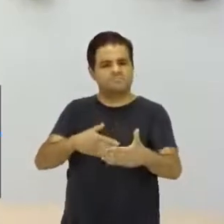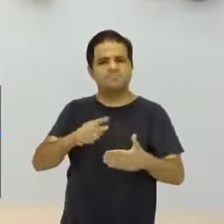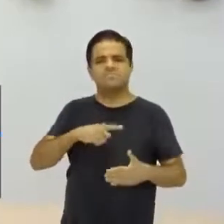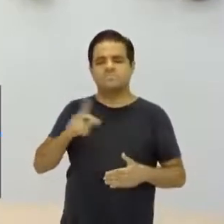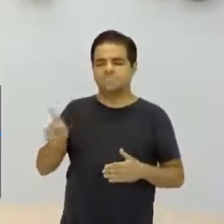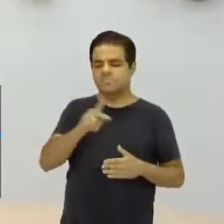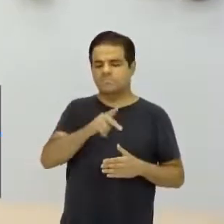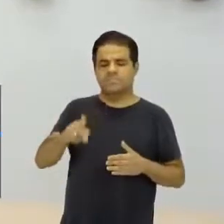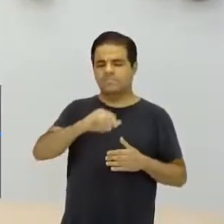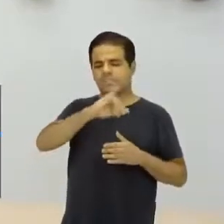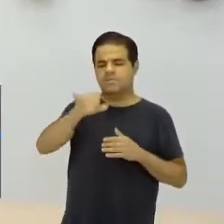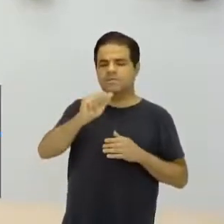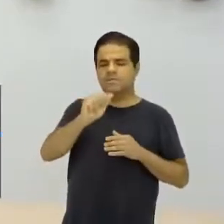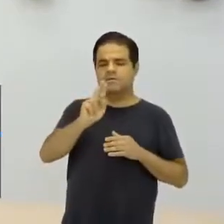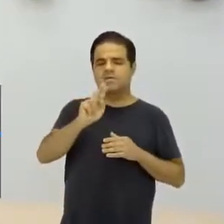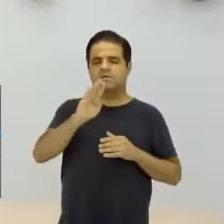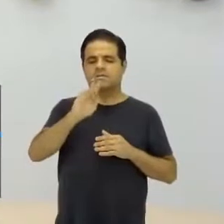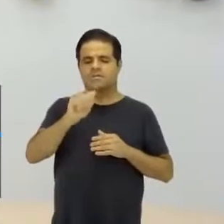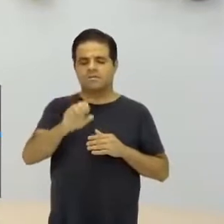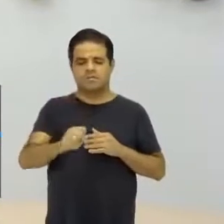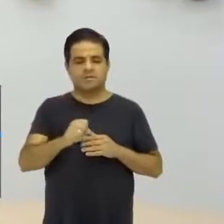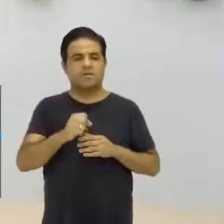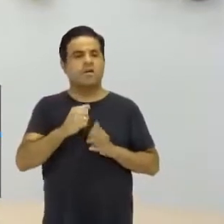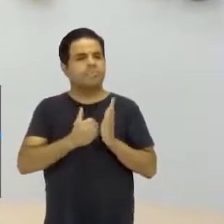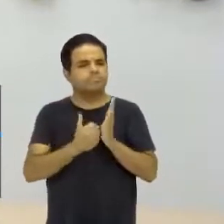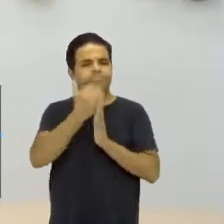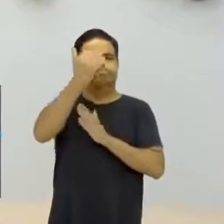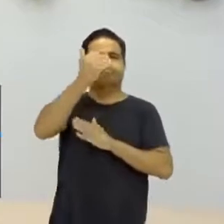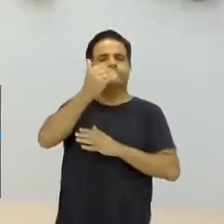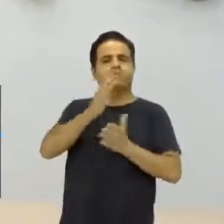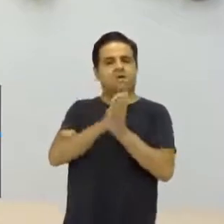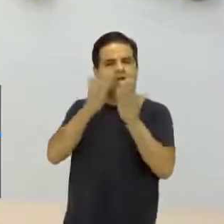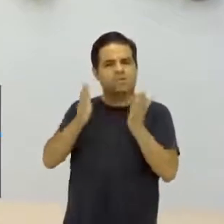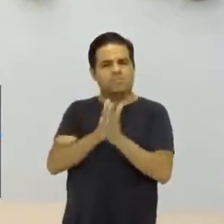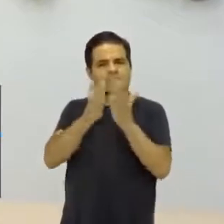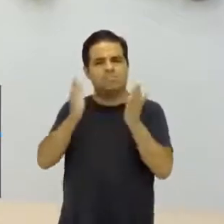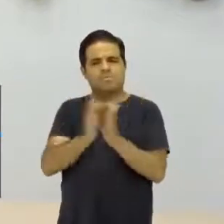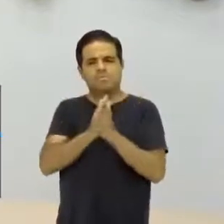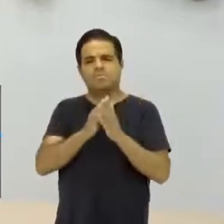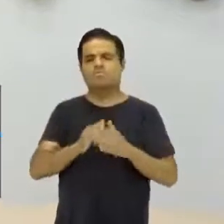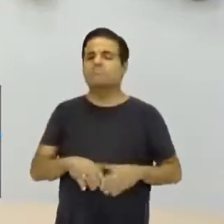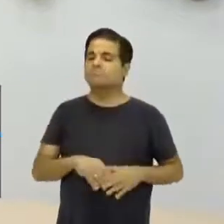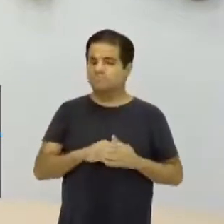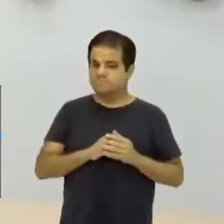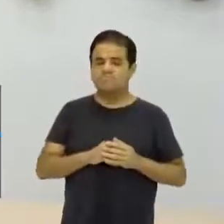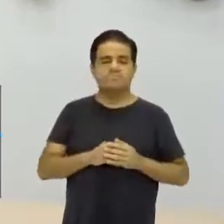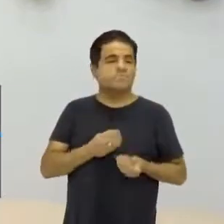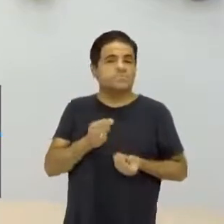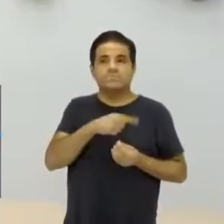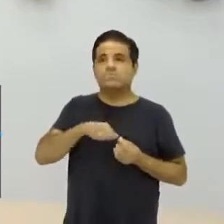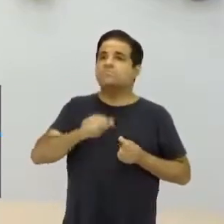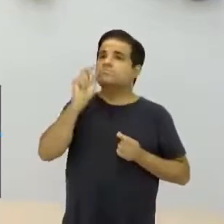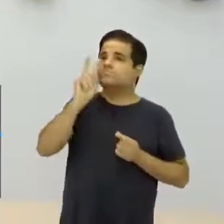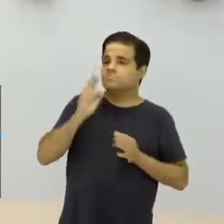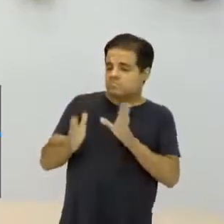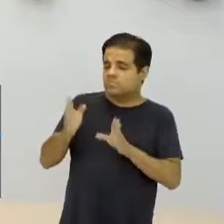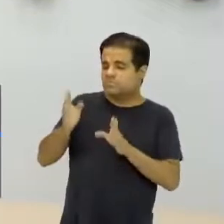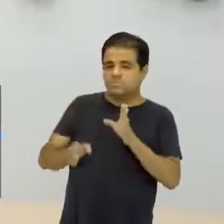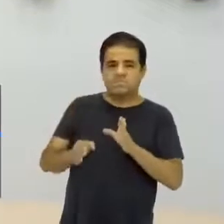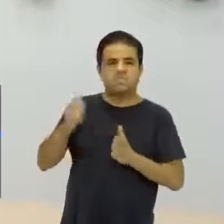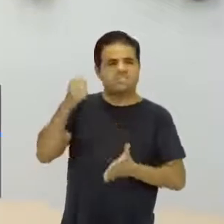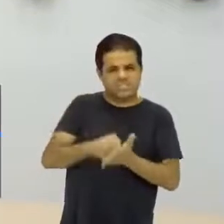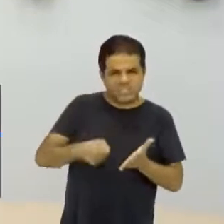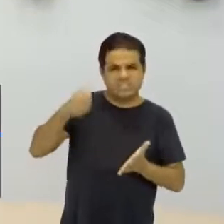é como o professor Jarbas falou aqui, aumento da pobreza. Então, nós temos o aumento da pobreza. Só que como nós estamos em um período